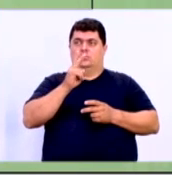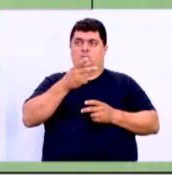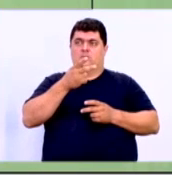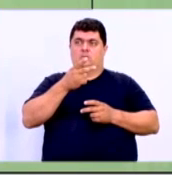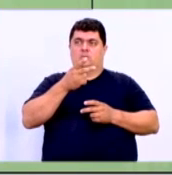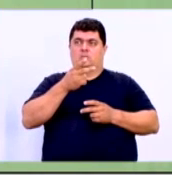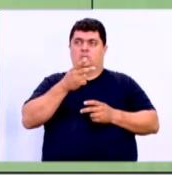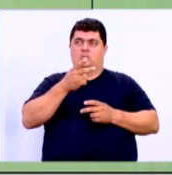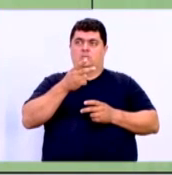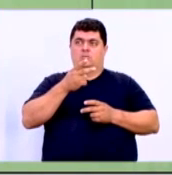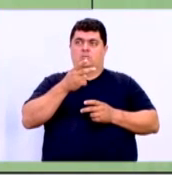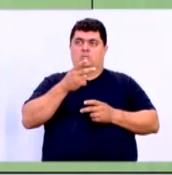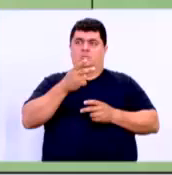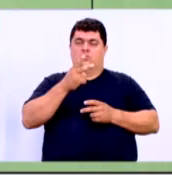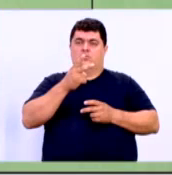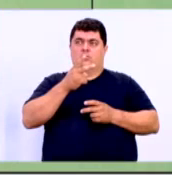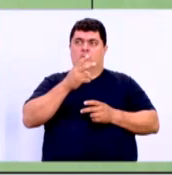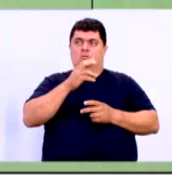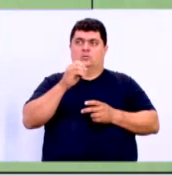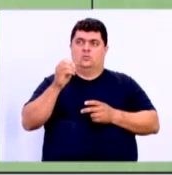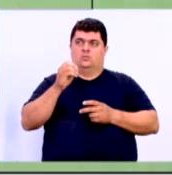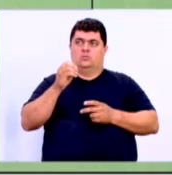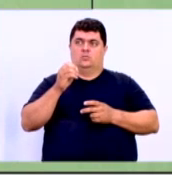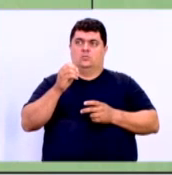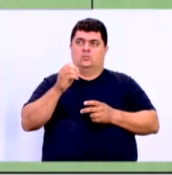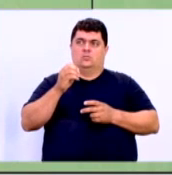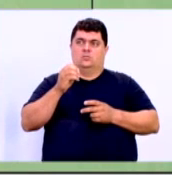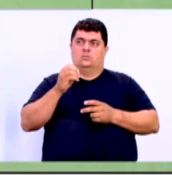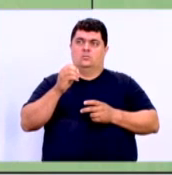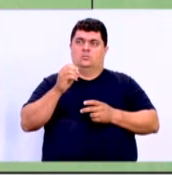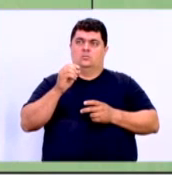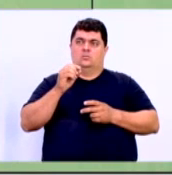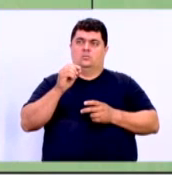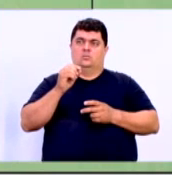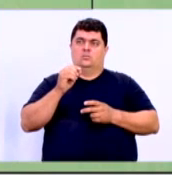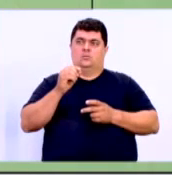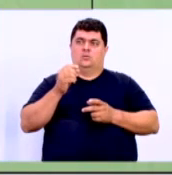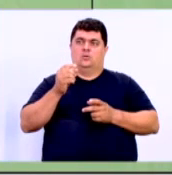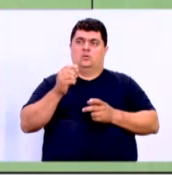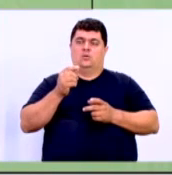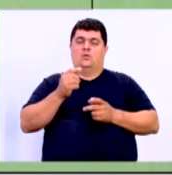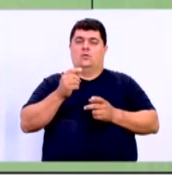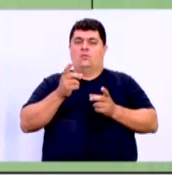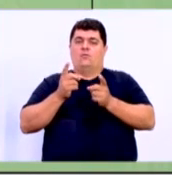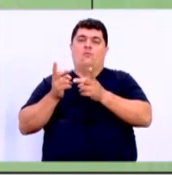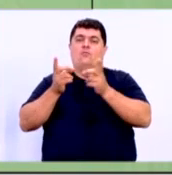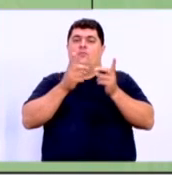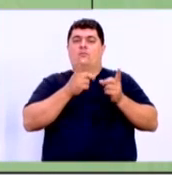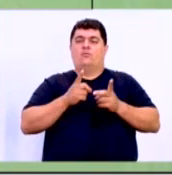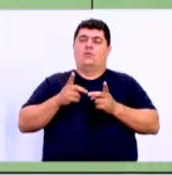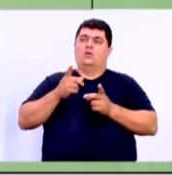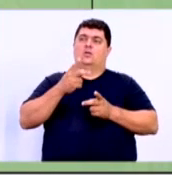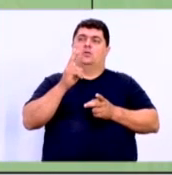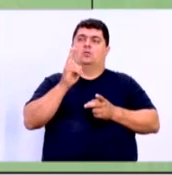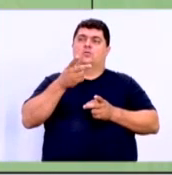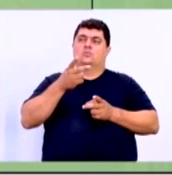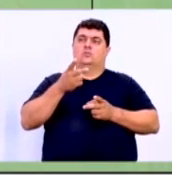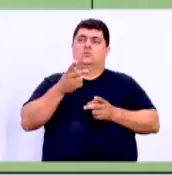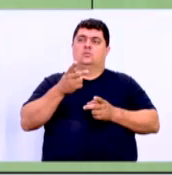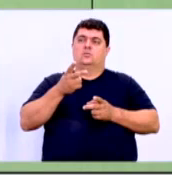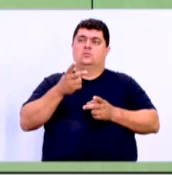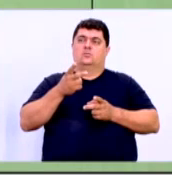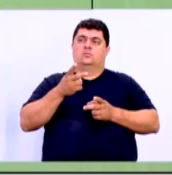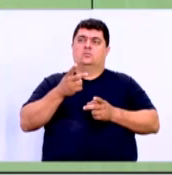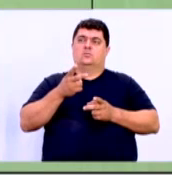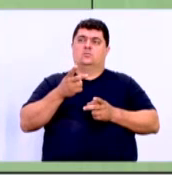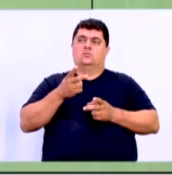2.500, são das unidades produzidas. E aqui embaixo, o que houve? Vendas líquidas de 2.000. Para facilitar a questão, eu botei